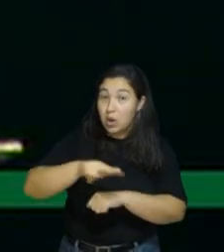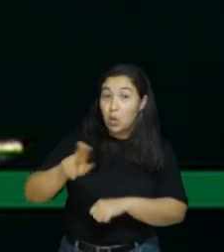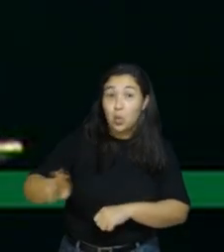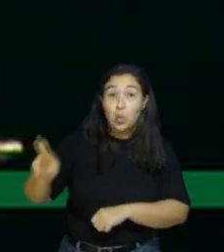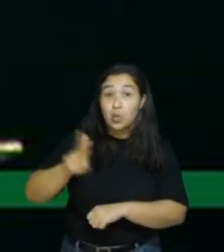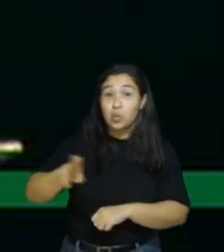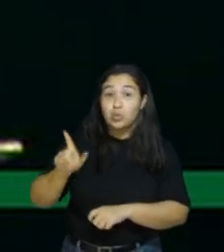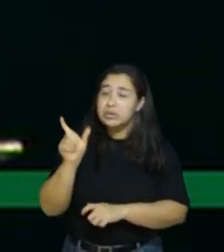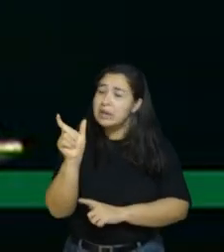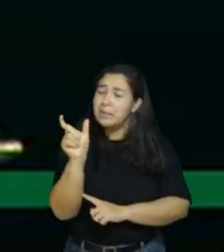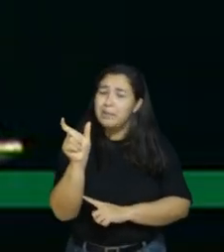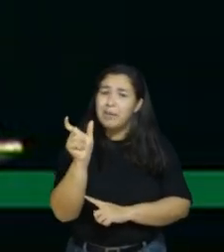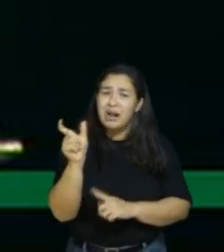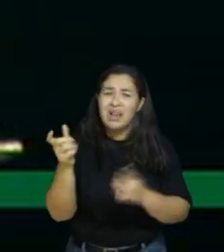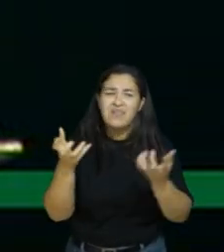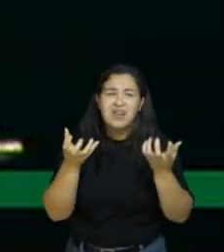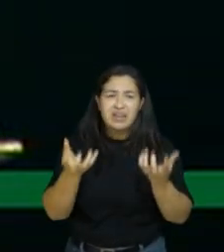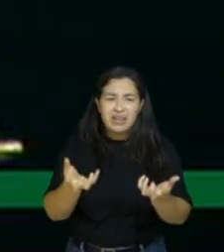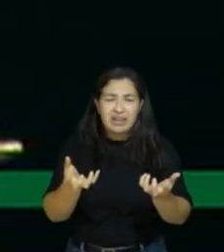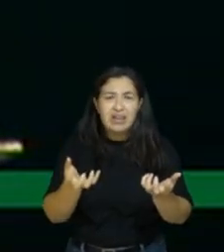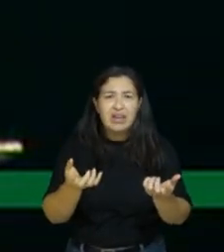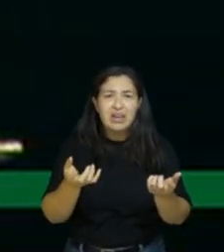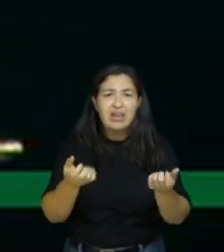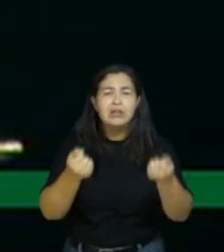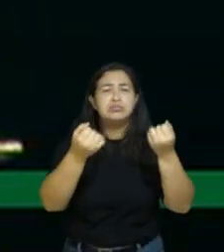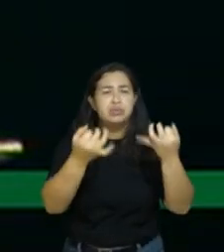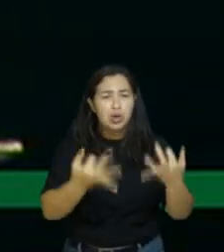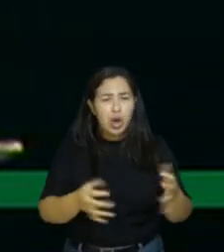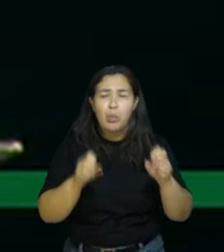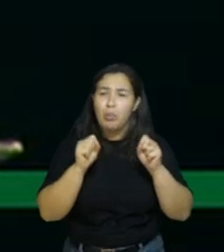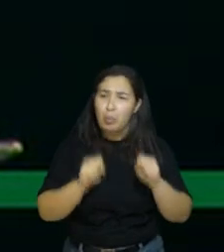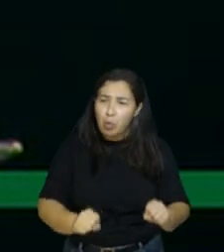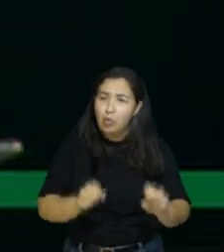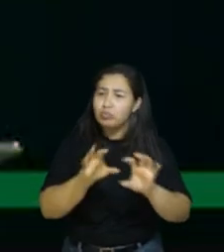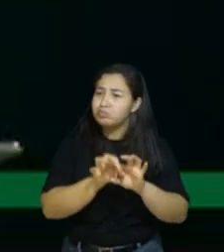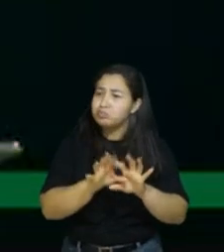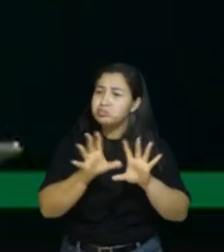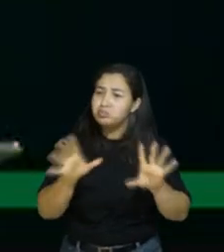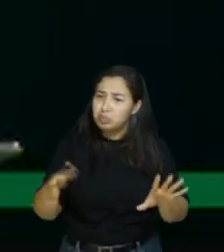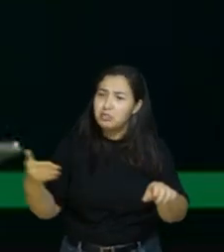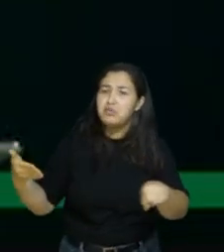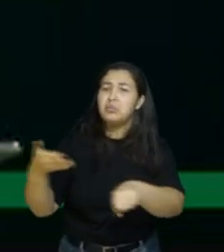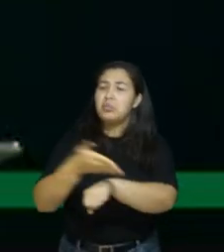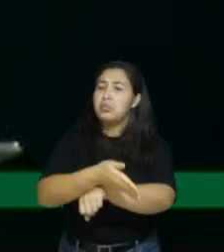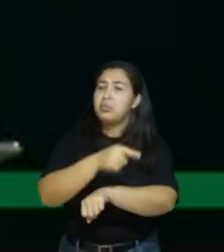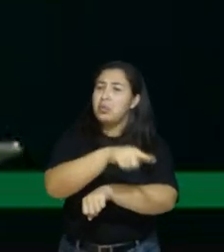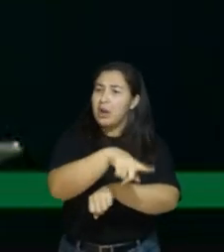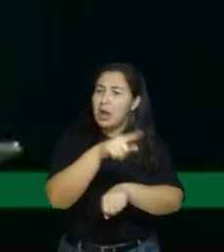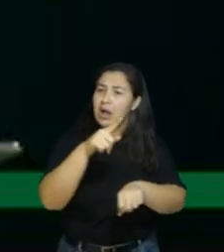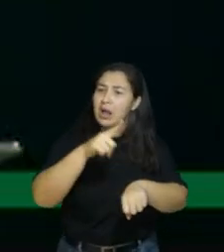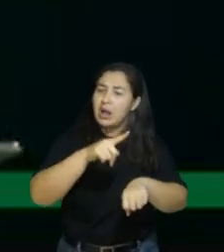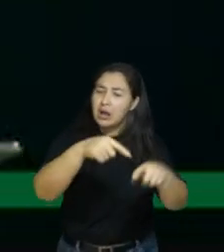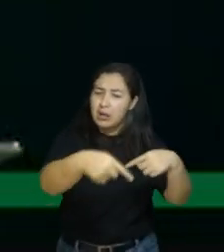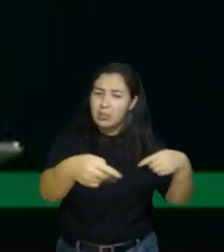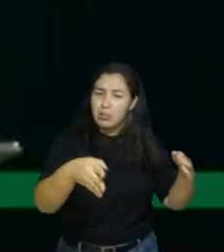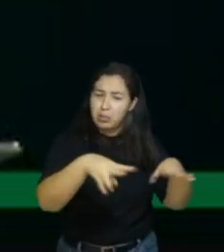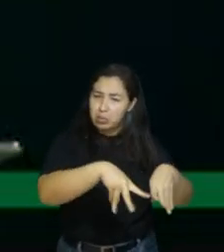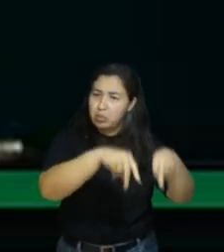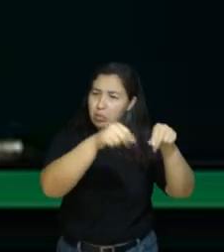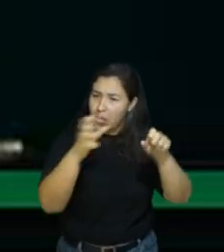eh eh justificando as suas invasões inclusive propriedade